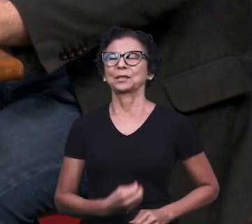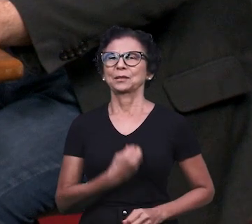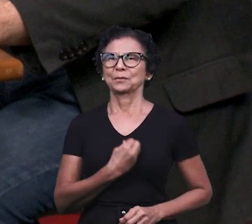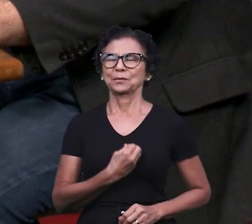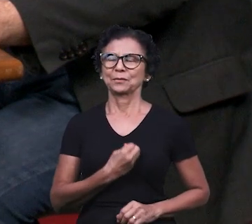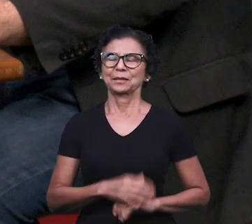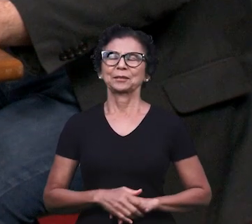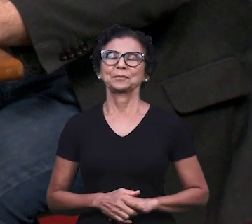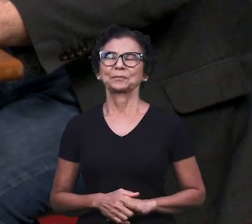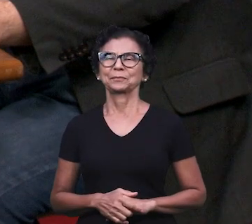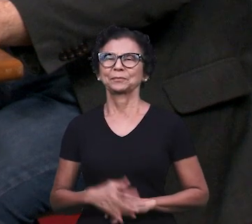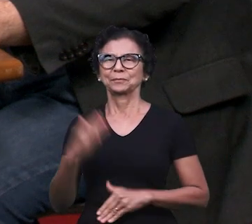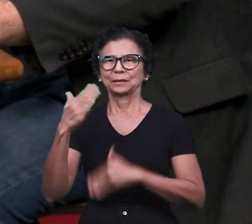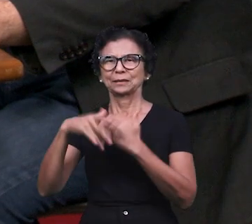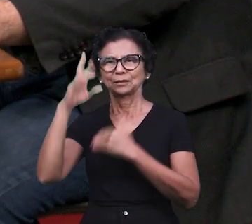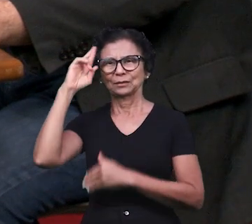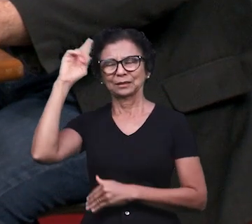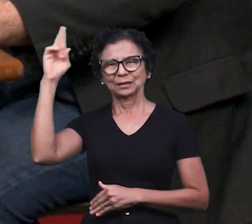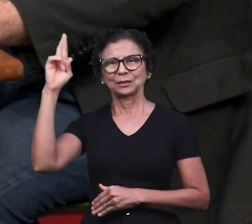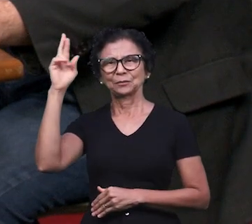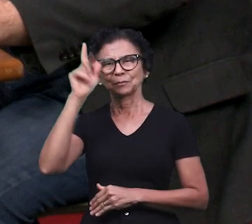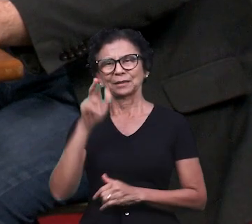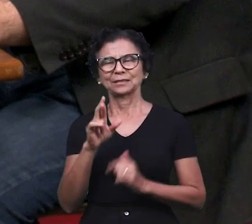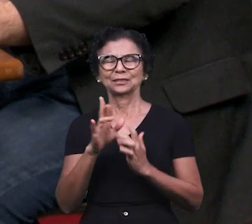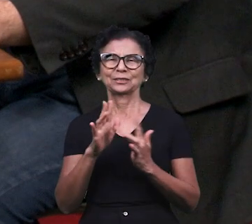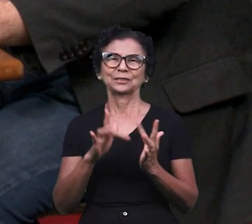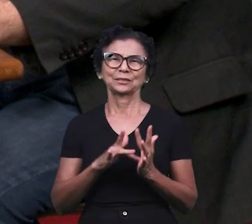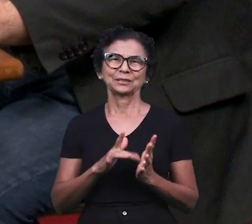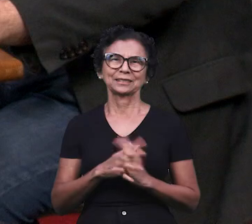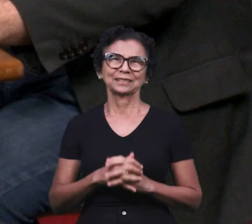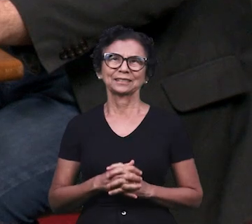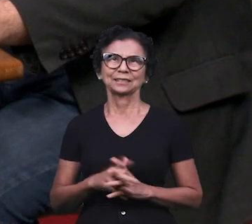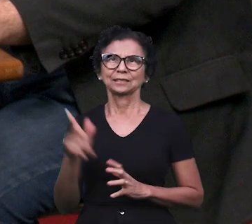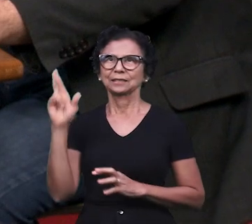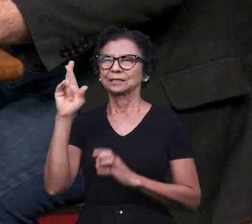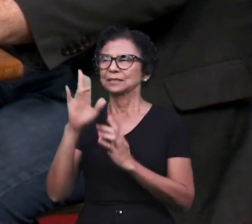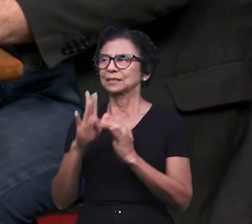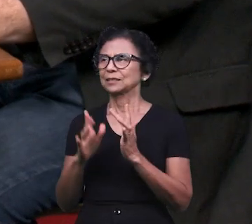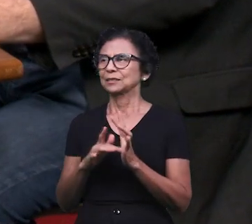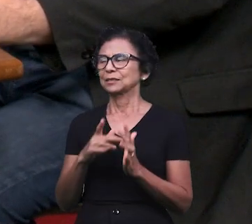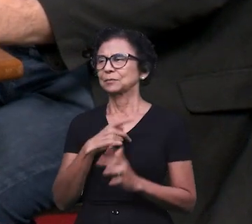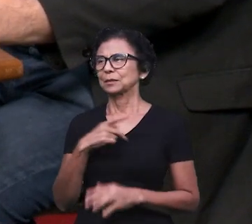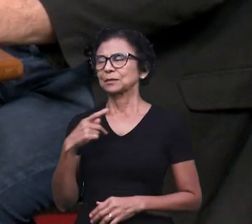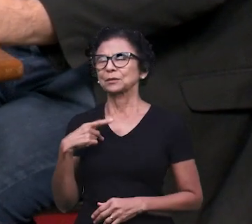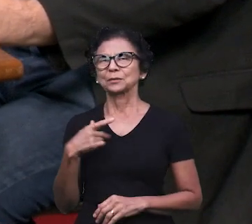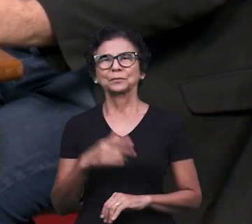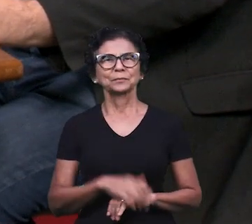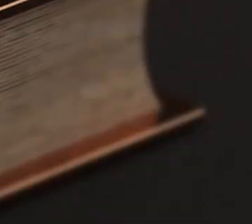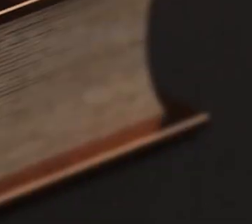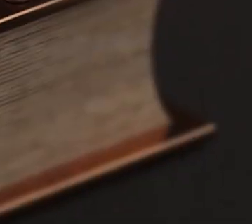dia na presença do Senhor. Paz do Senhor Jesus a todos. Paz do Senhor, pastor. A paz do Senhor.